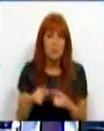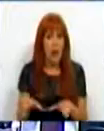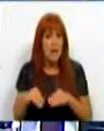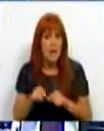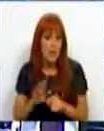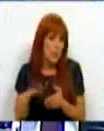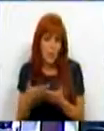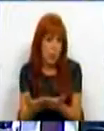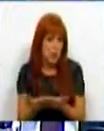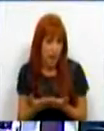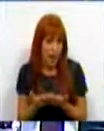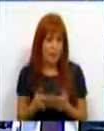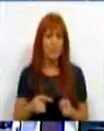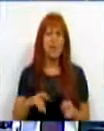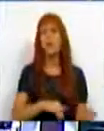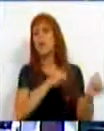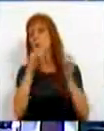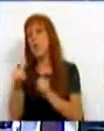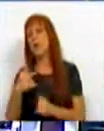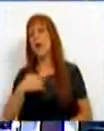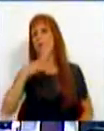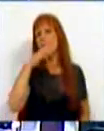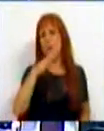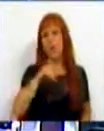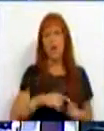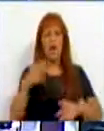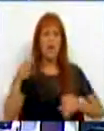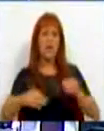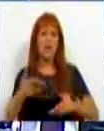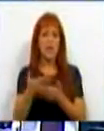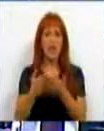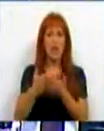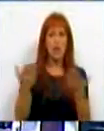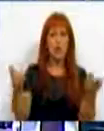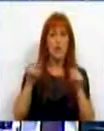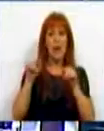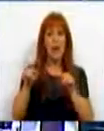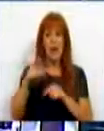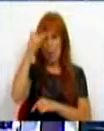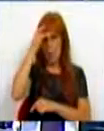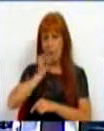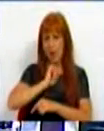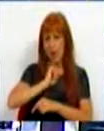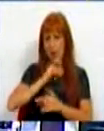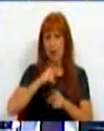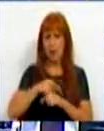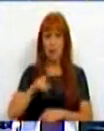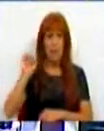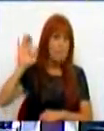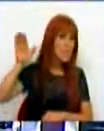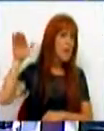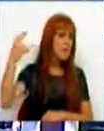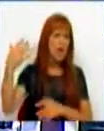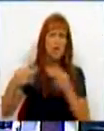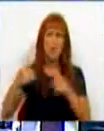aceitar estas propostas. Quero, por outro lado, dizer que a justiça económica é, do nosso ponto de vista, e em primeiro lugar,